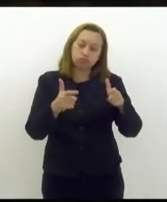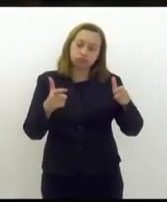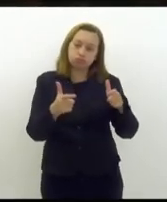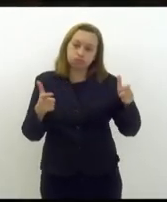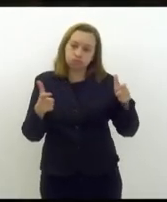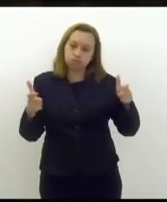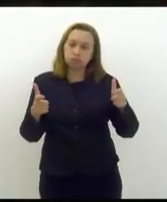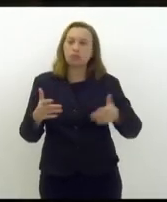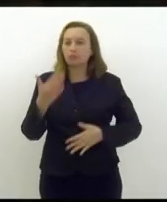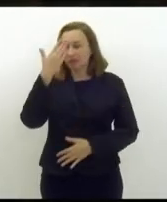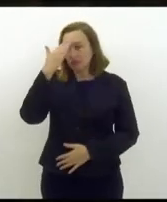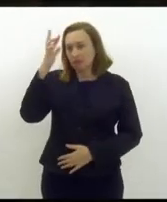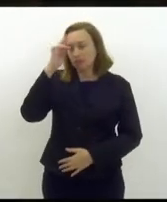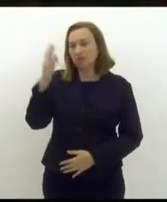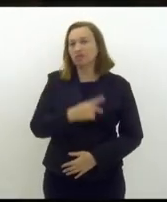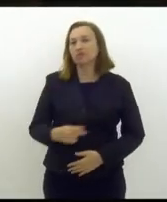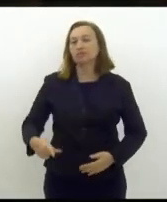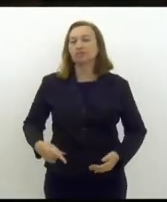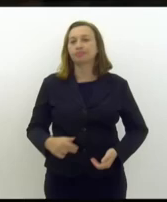muito obrigado